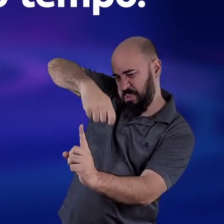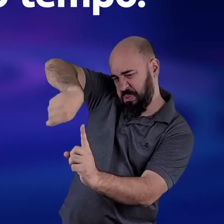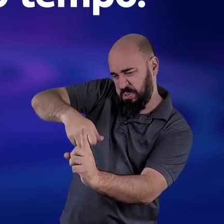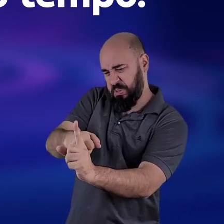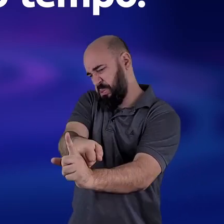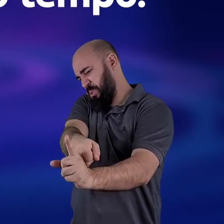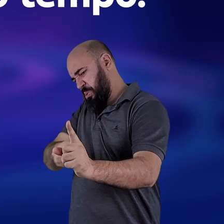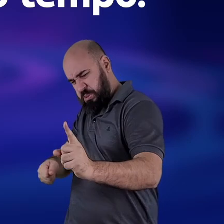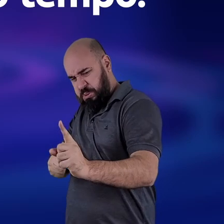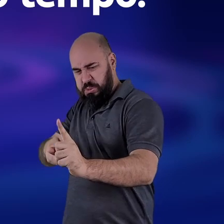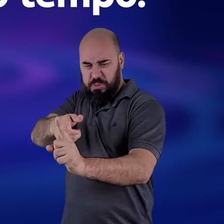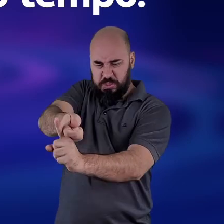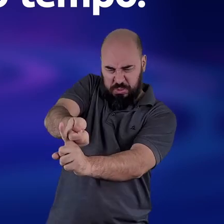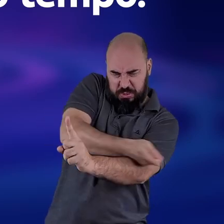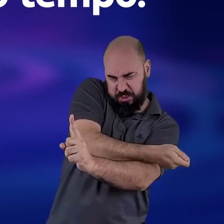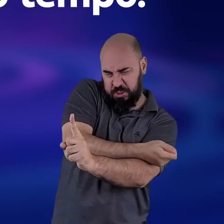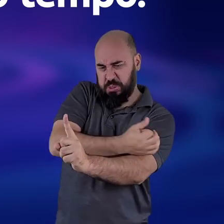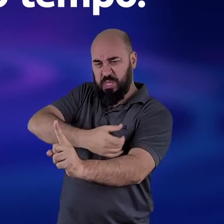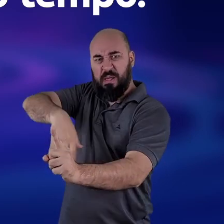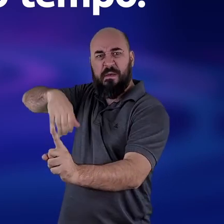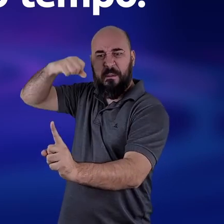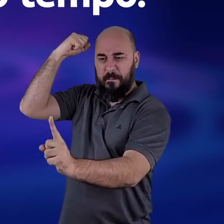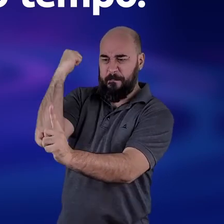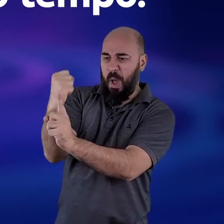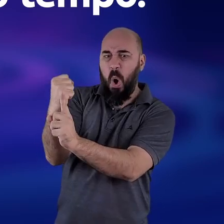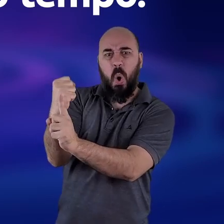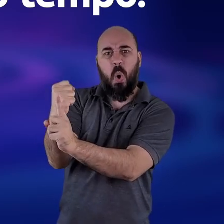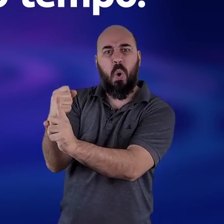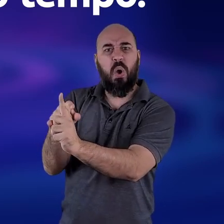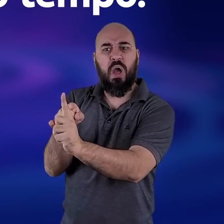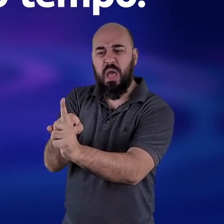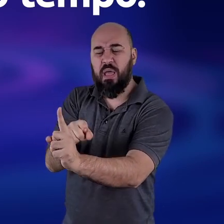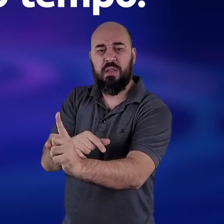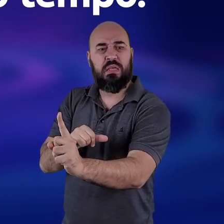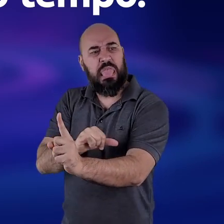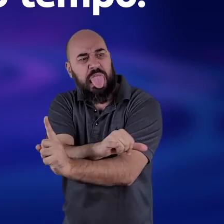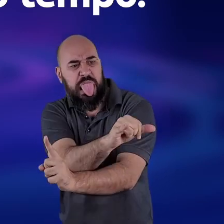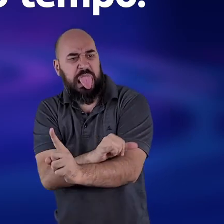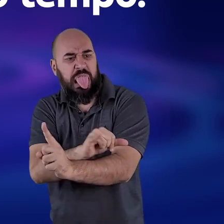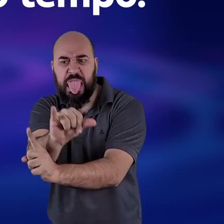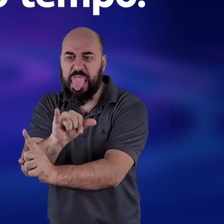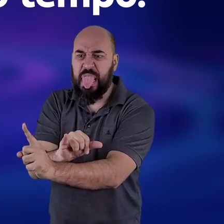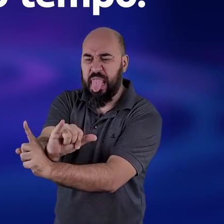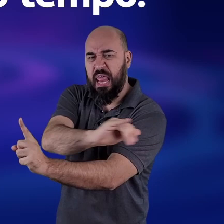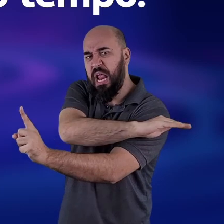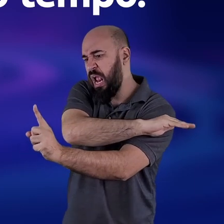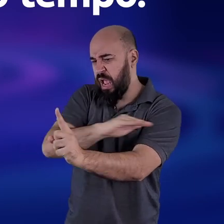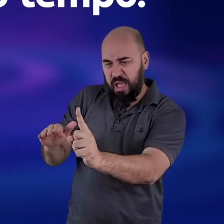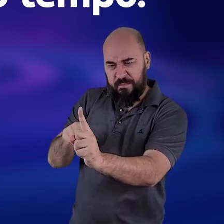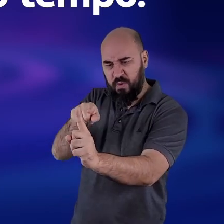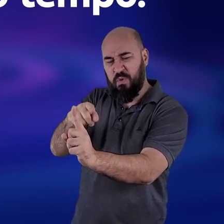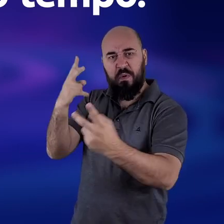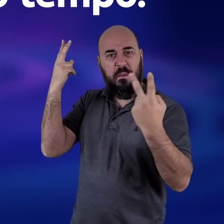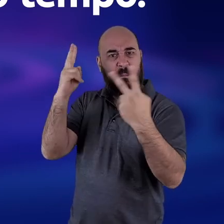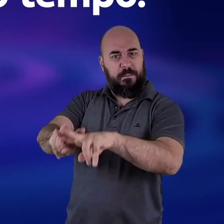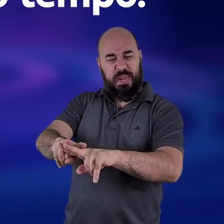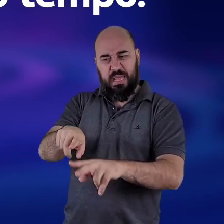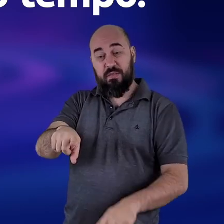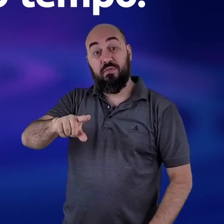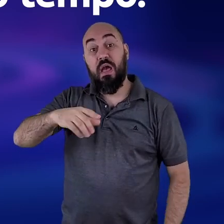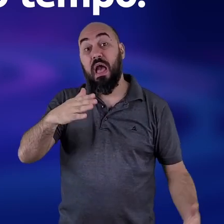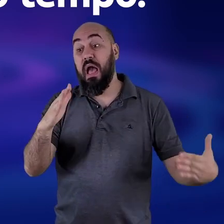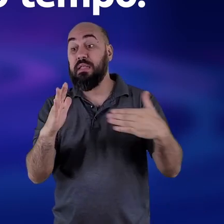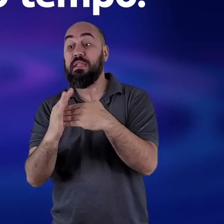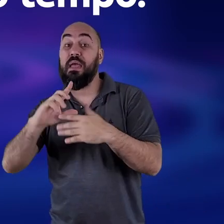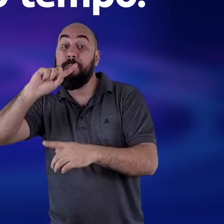abismo, fechou-o e pôs selo sobre ele, para que não mais enganasse as nações, até que se completarem os 1000